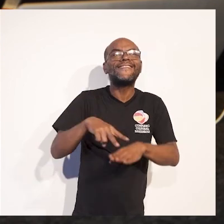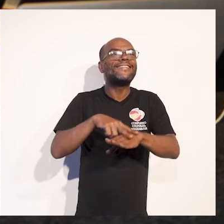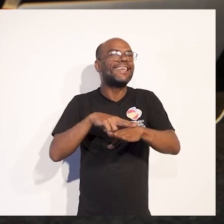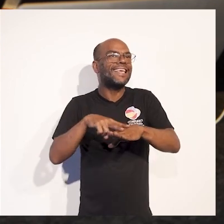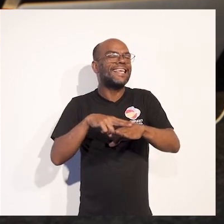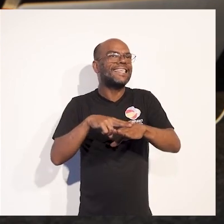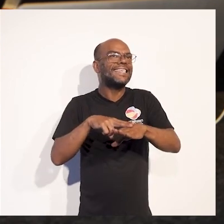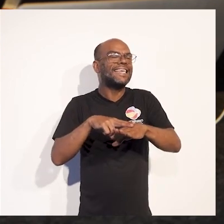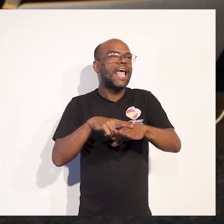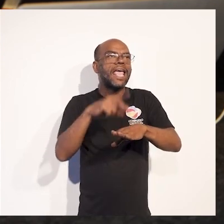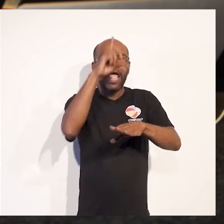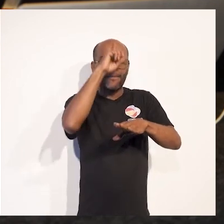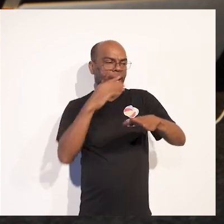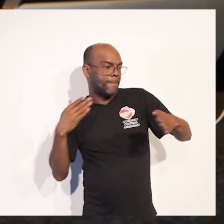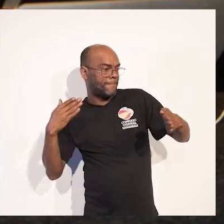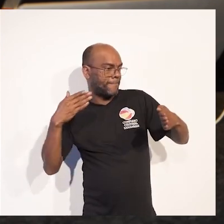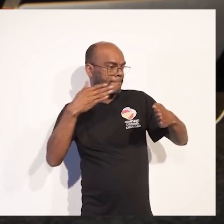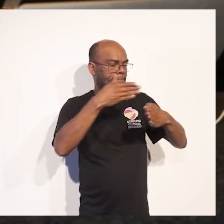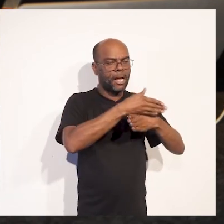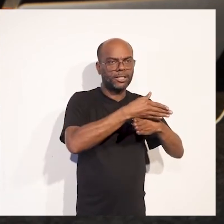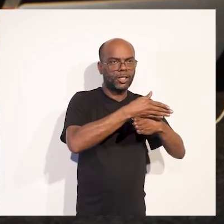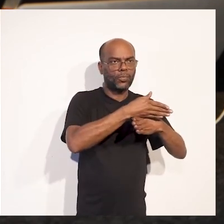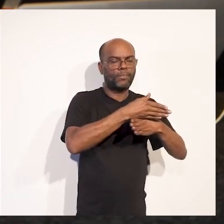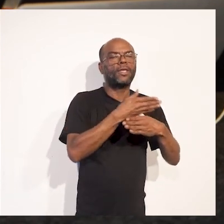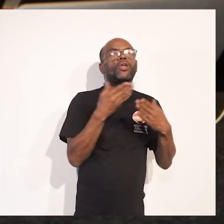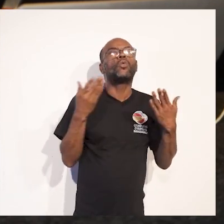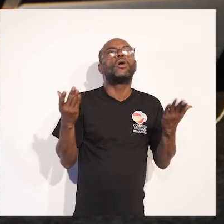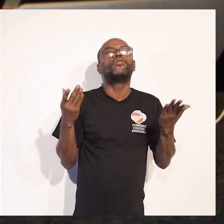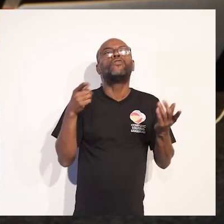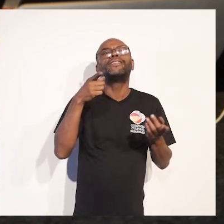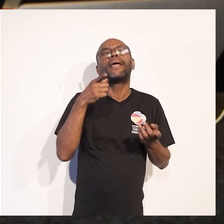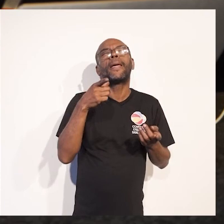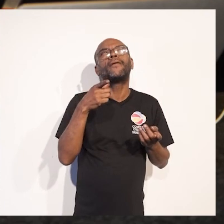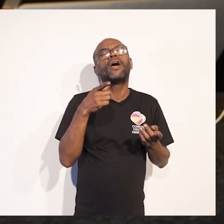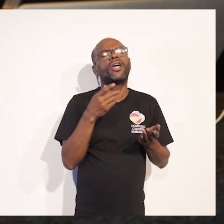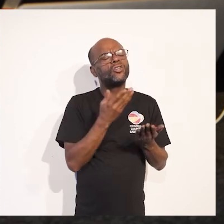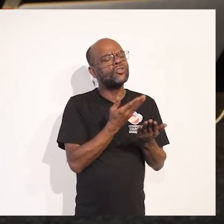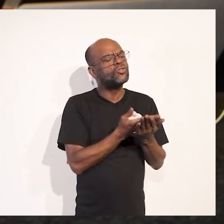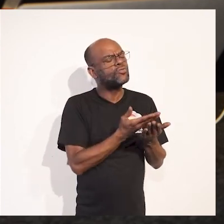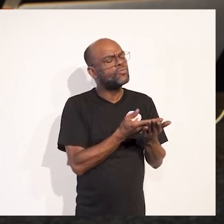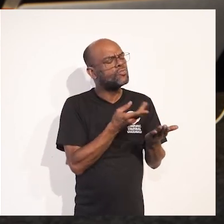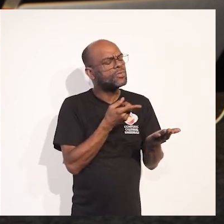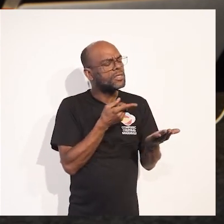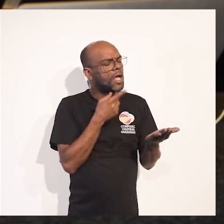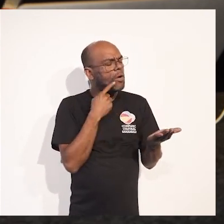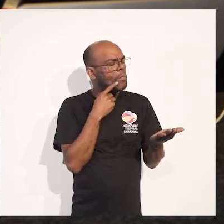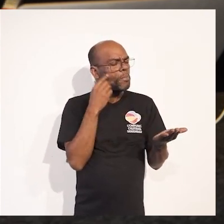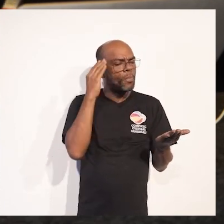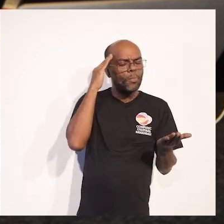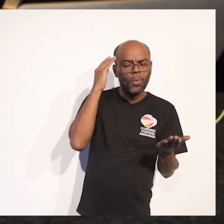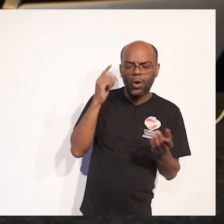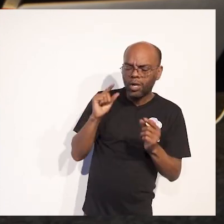amarela passando pela gelatina. E quando você pega e vai estudar um pouco as luzes para